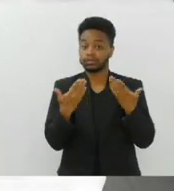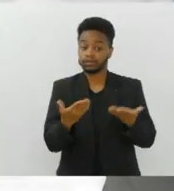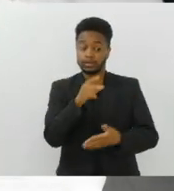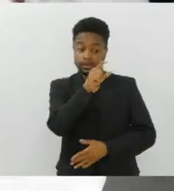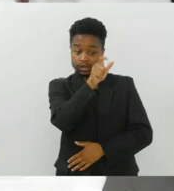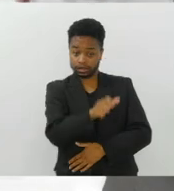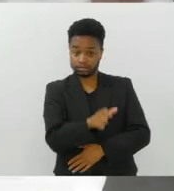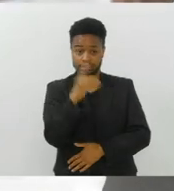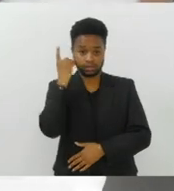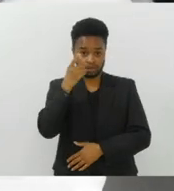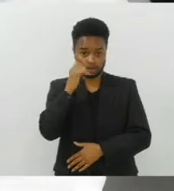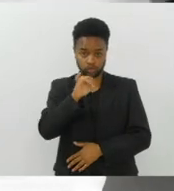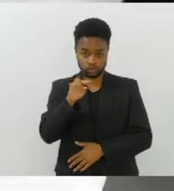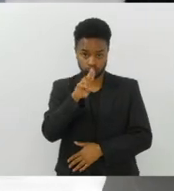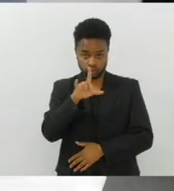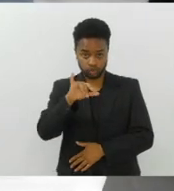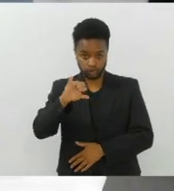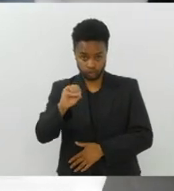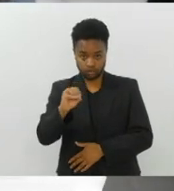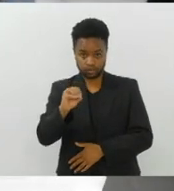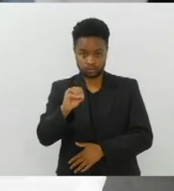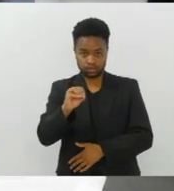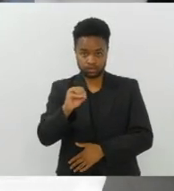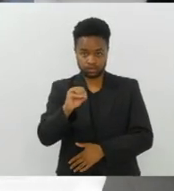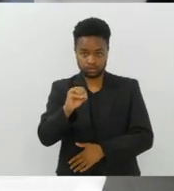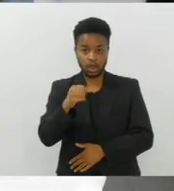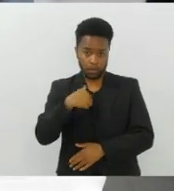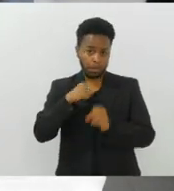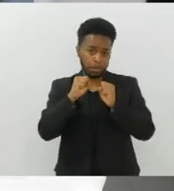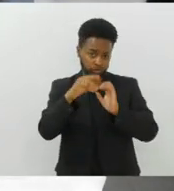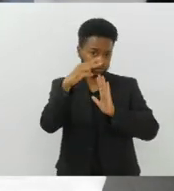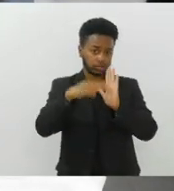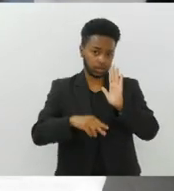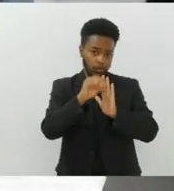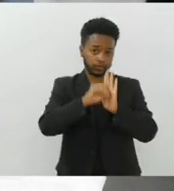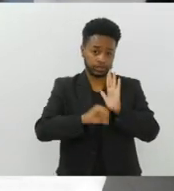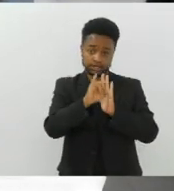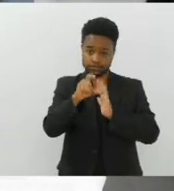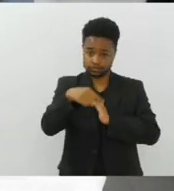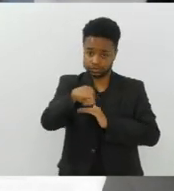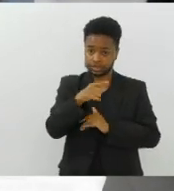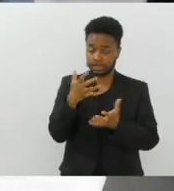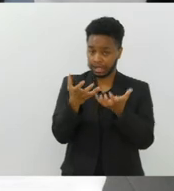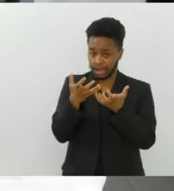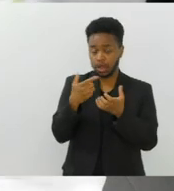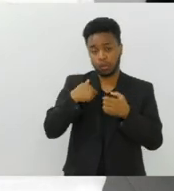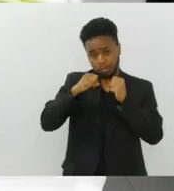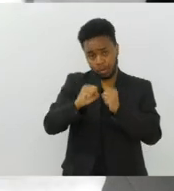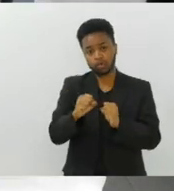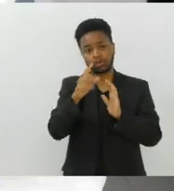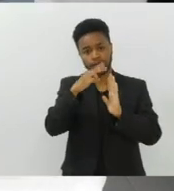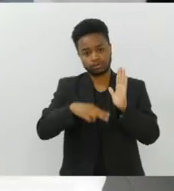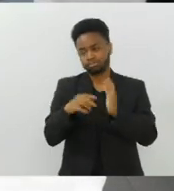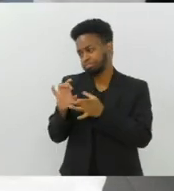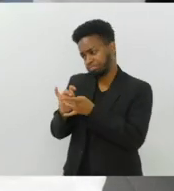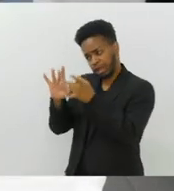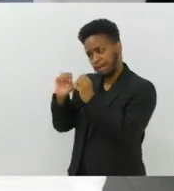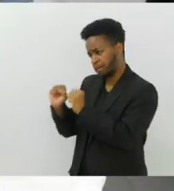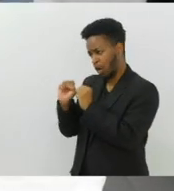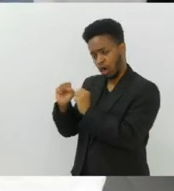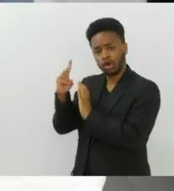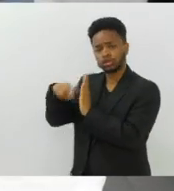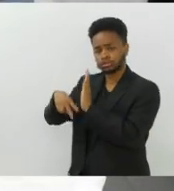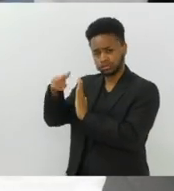Júlio mandou... e eu posso ler o ofício, se Vossa Excelência quiser, eu leio. Pode ficar à vontade. Zero de